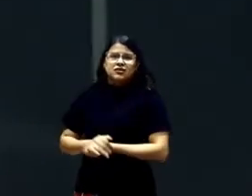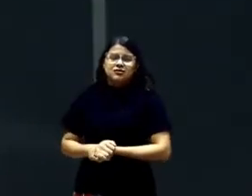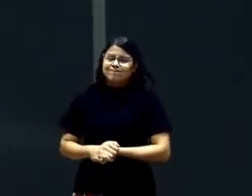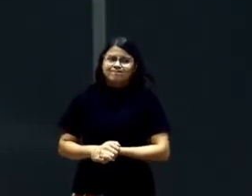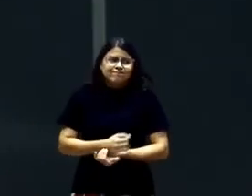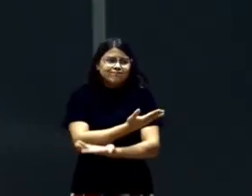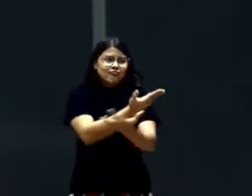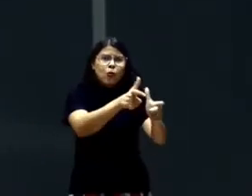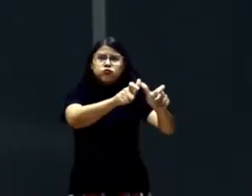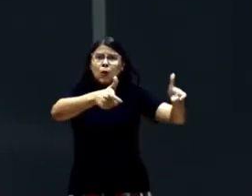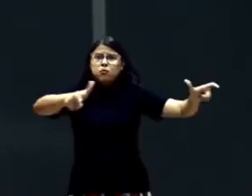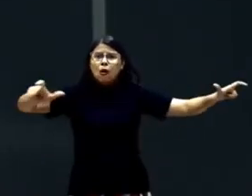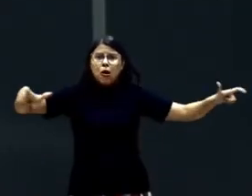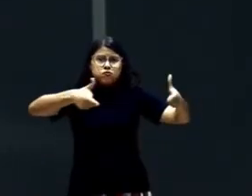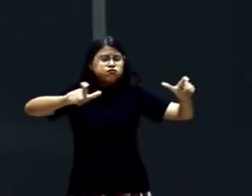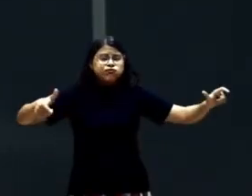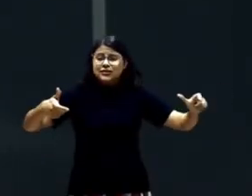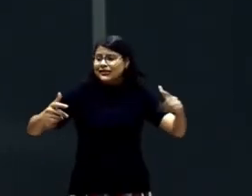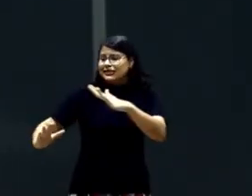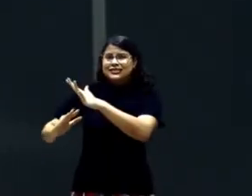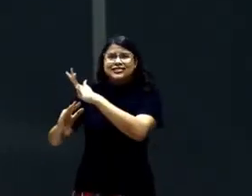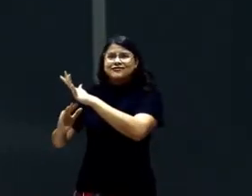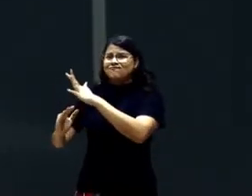safra que eu vou ter.